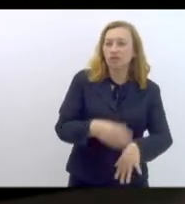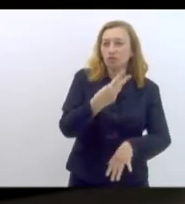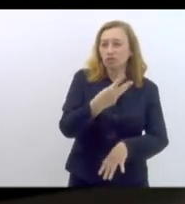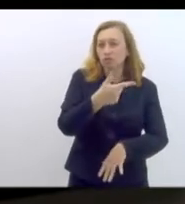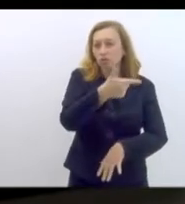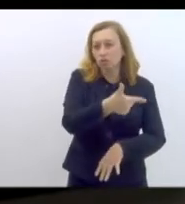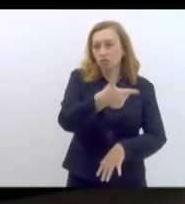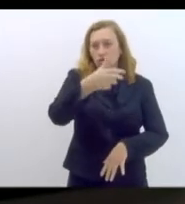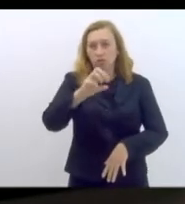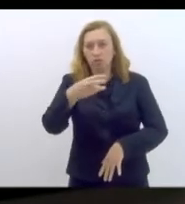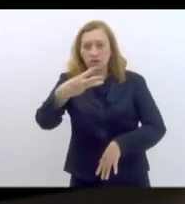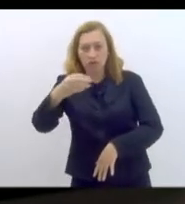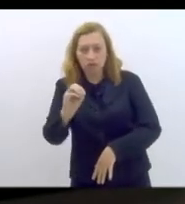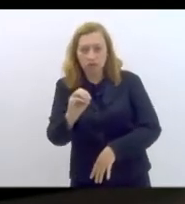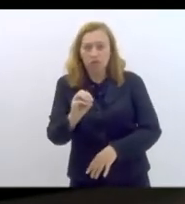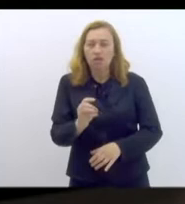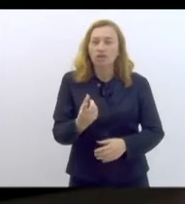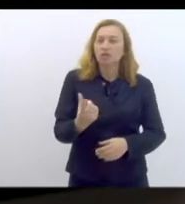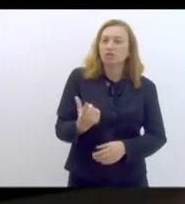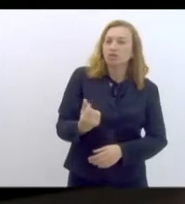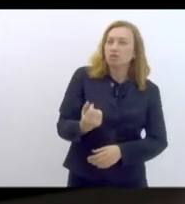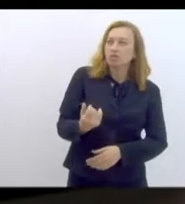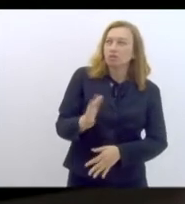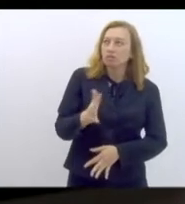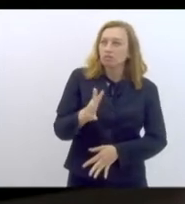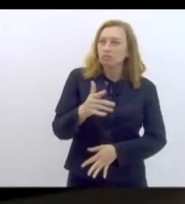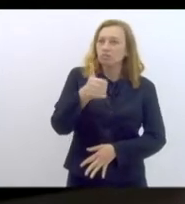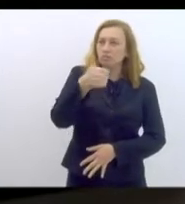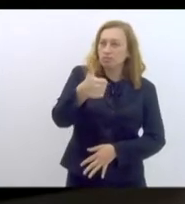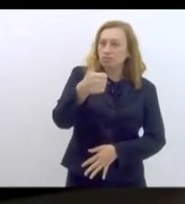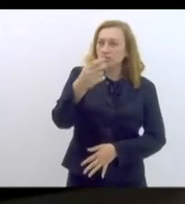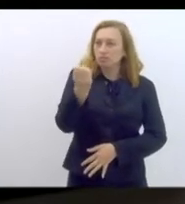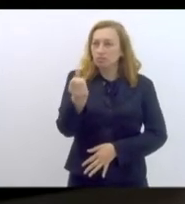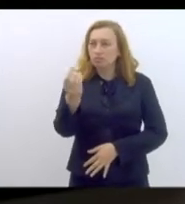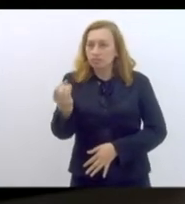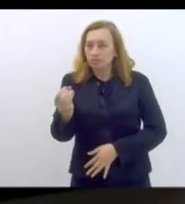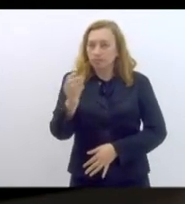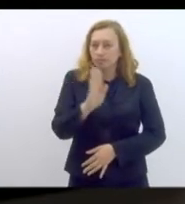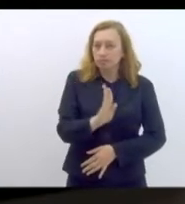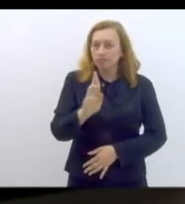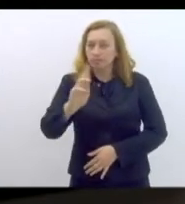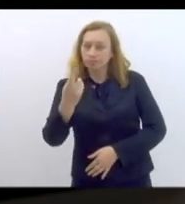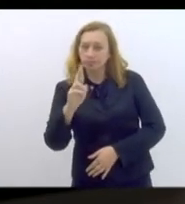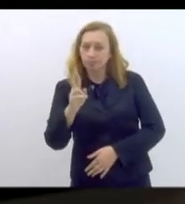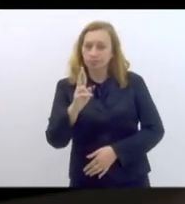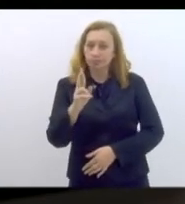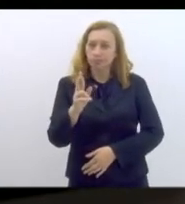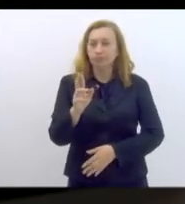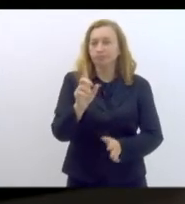ali, um valor de aproximadamente 160 bilhões da dívida.